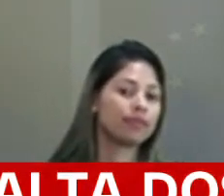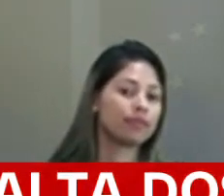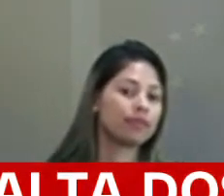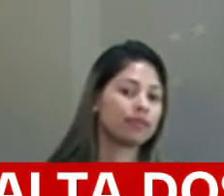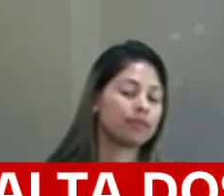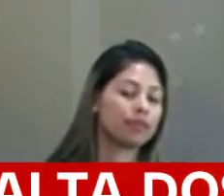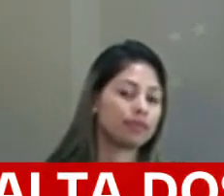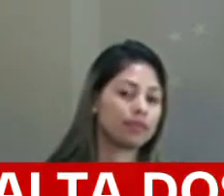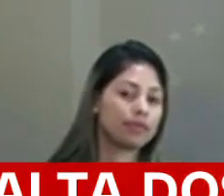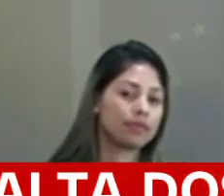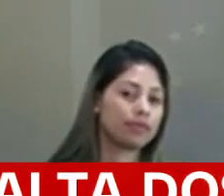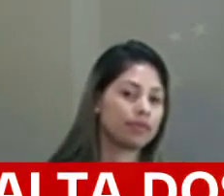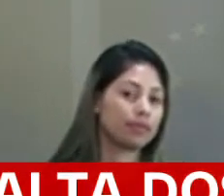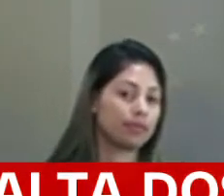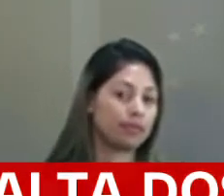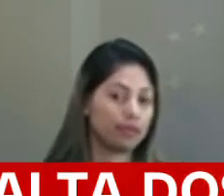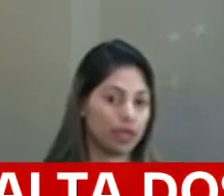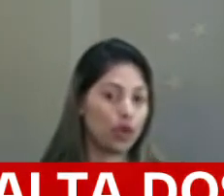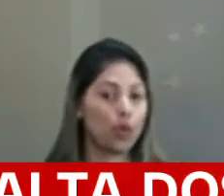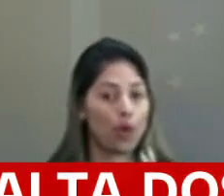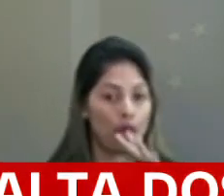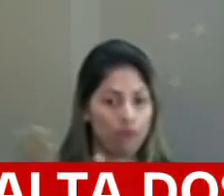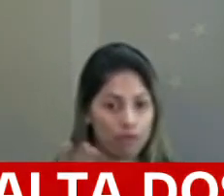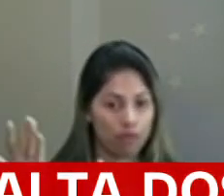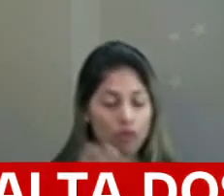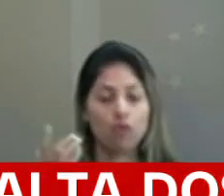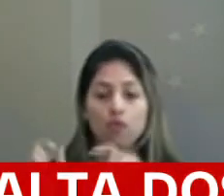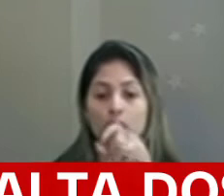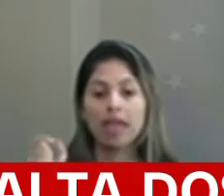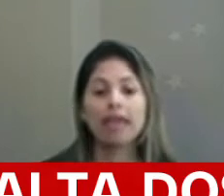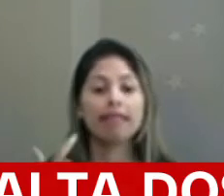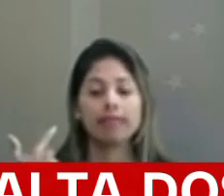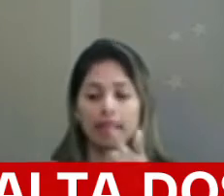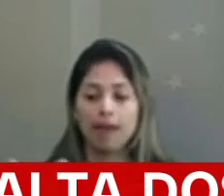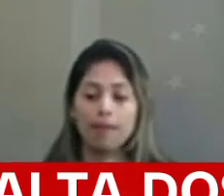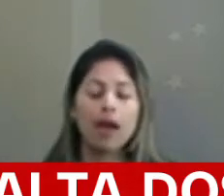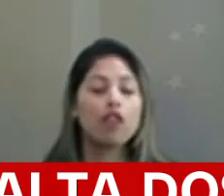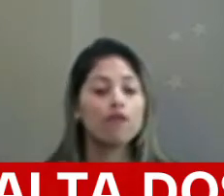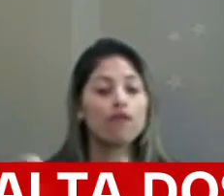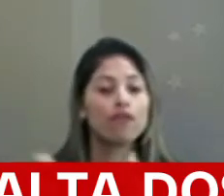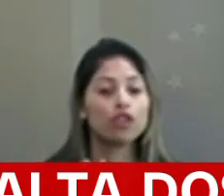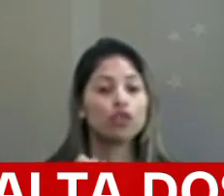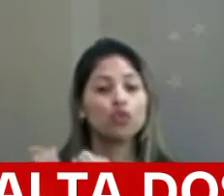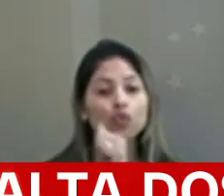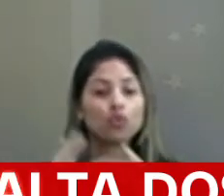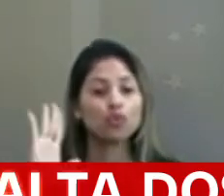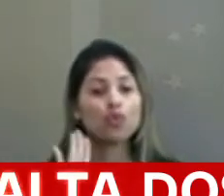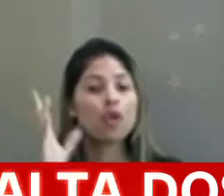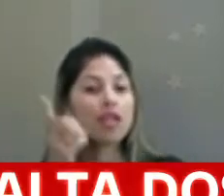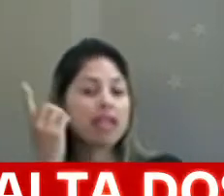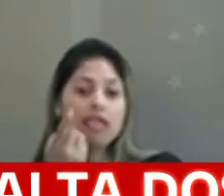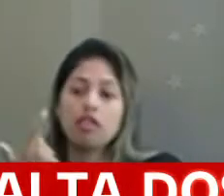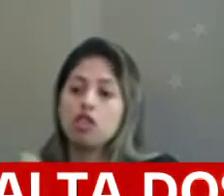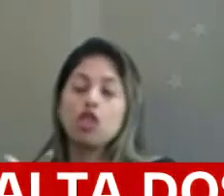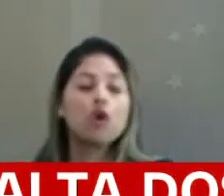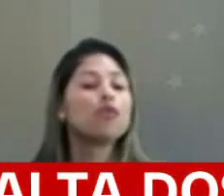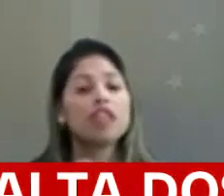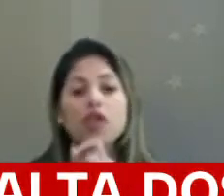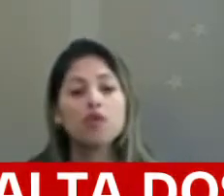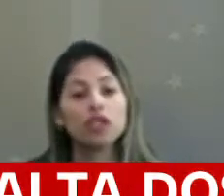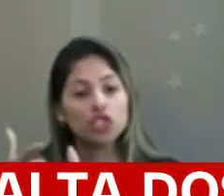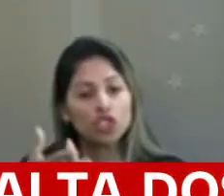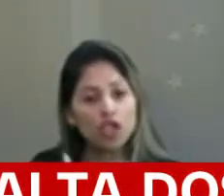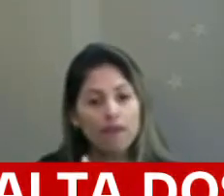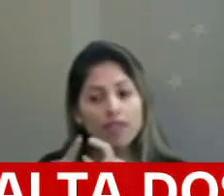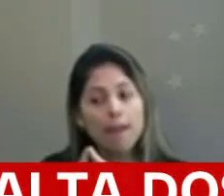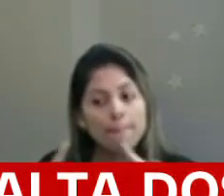uma lacuna do trabalho feito pela Câmara, porque os estados que fizeram o seu dever de casa, que não têm dívida, que estão equilibrados, mas